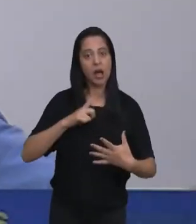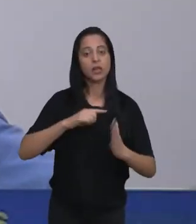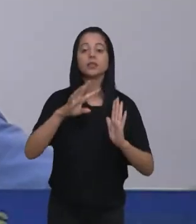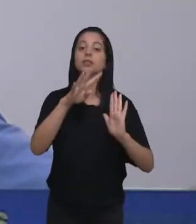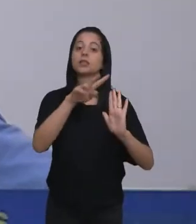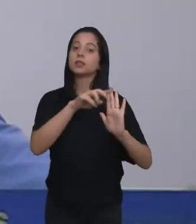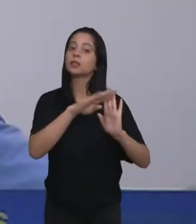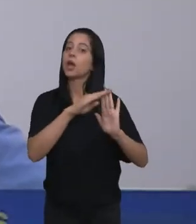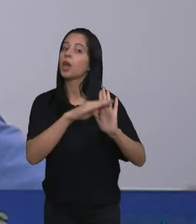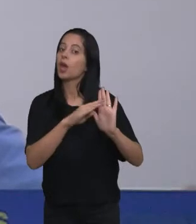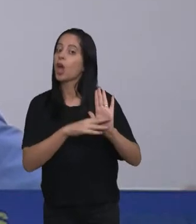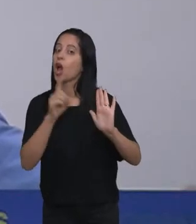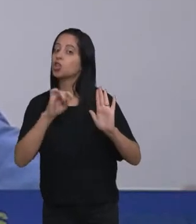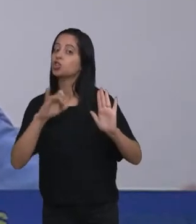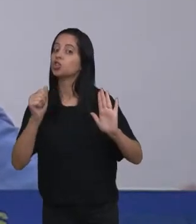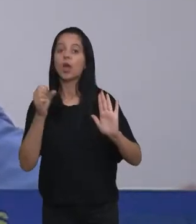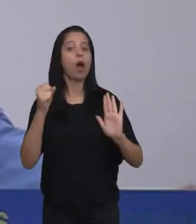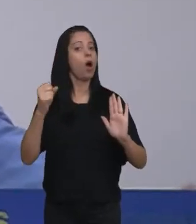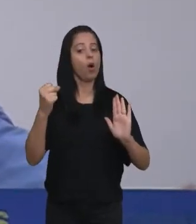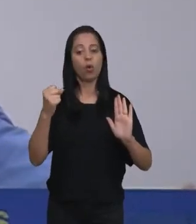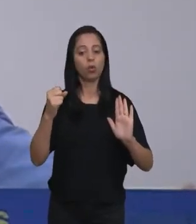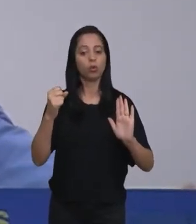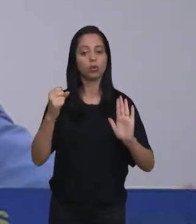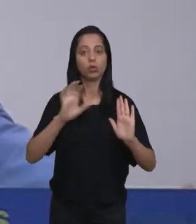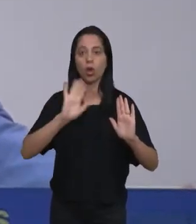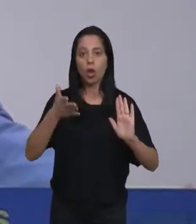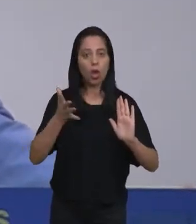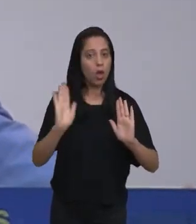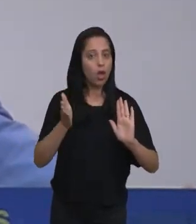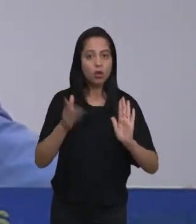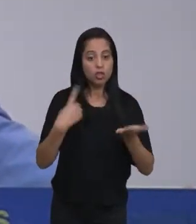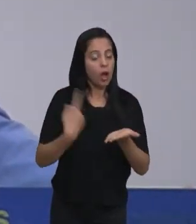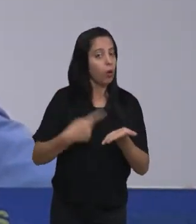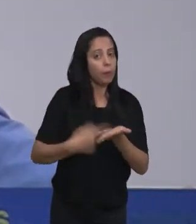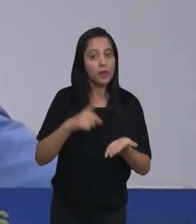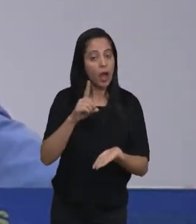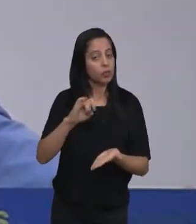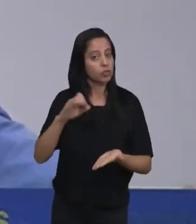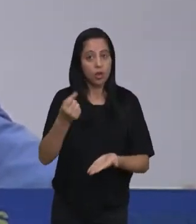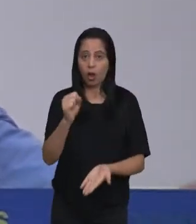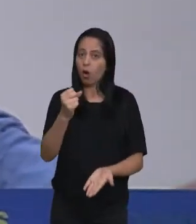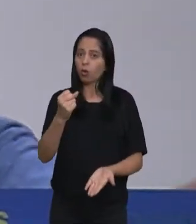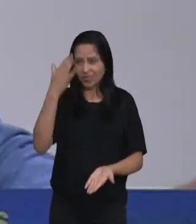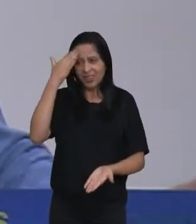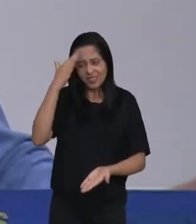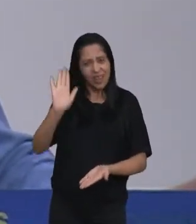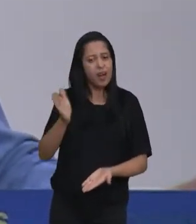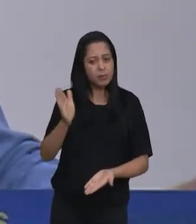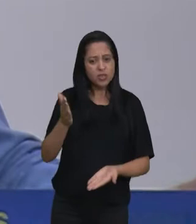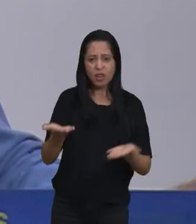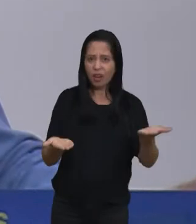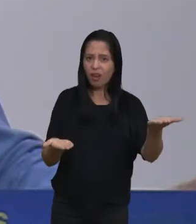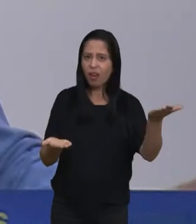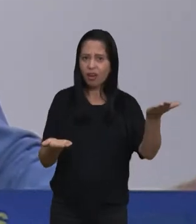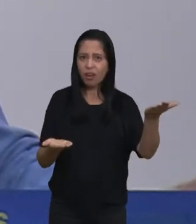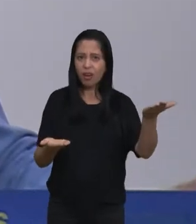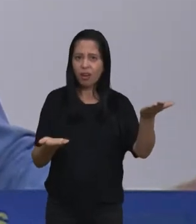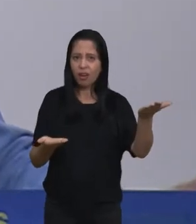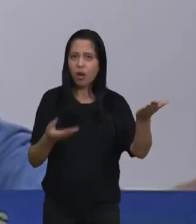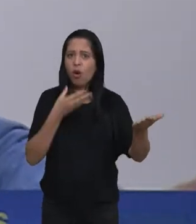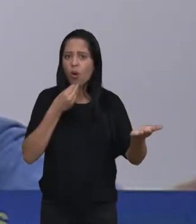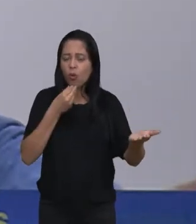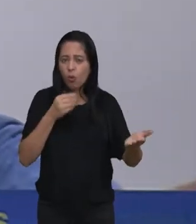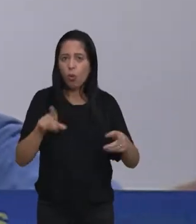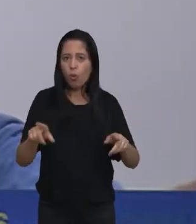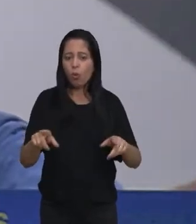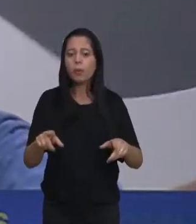para o dia 8, inclusive falei na rádio, eu já tenho uma agenda com eles no dia 8. Eles sabem disso, o Lano Brito está aqui da rádio, está aqui, está vendo.